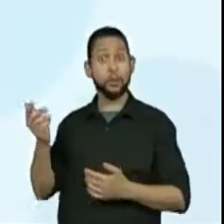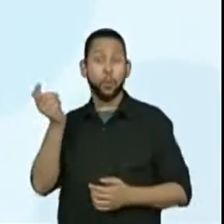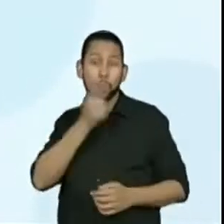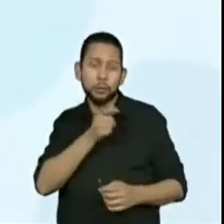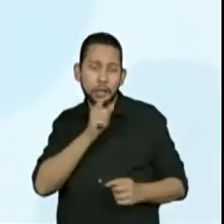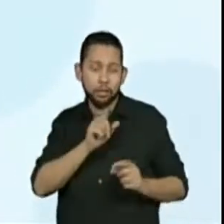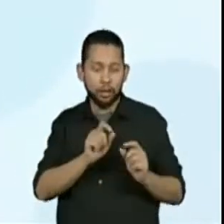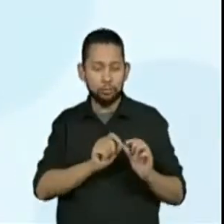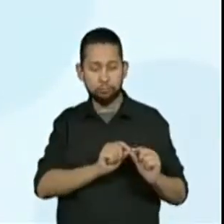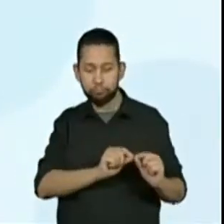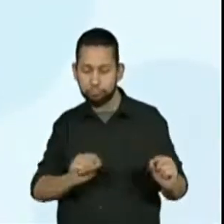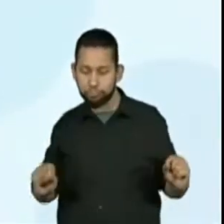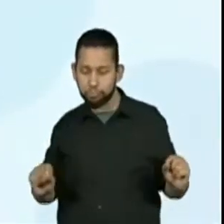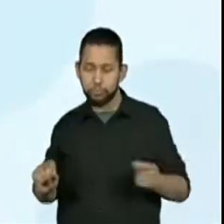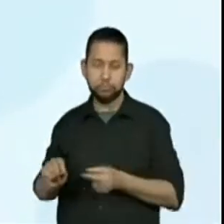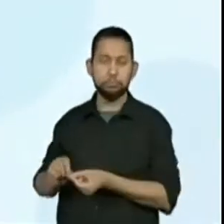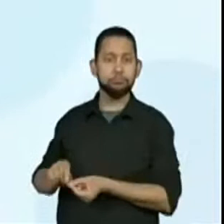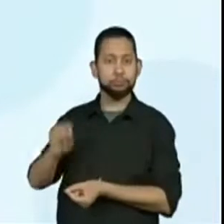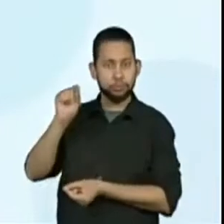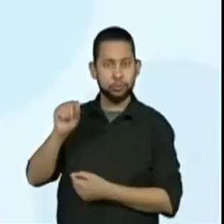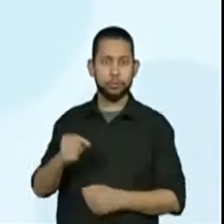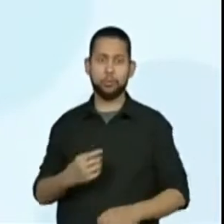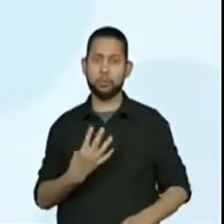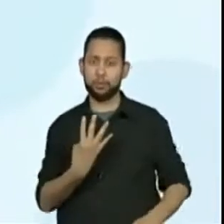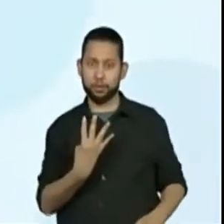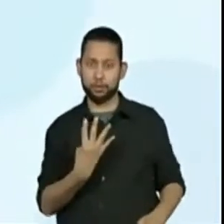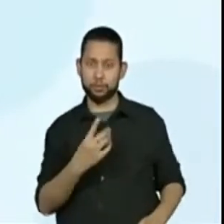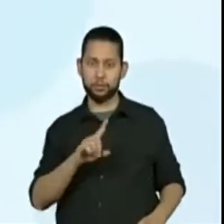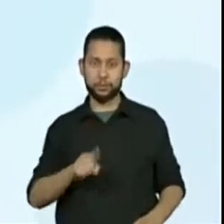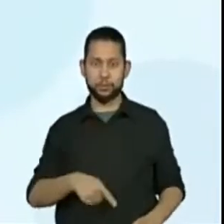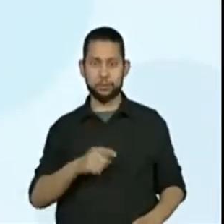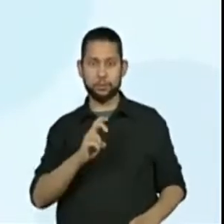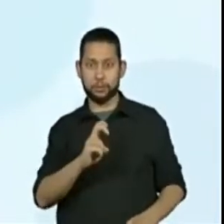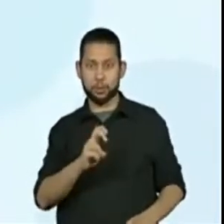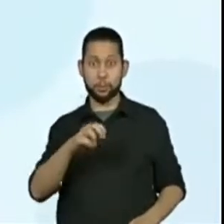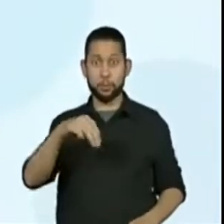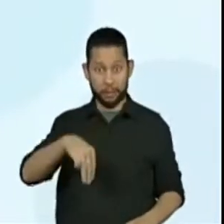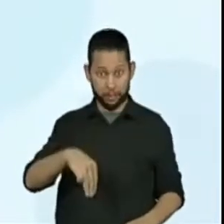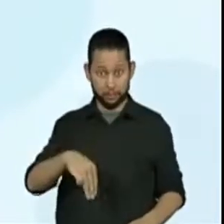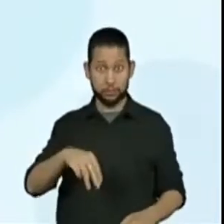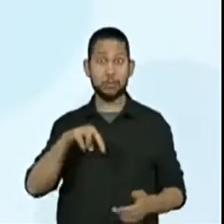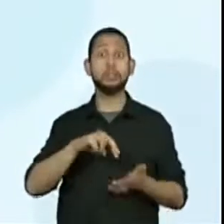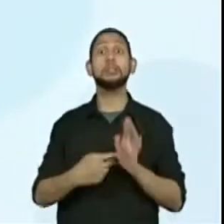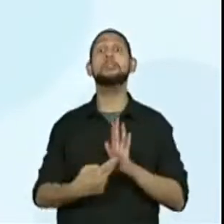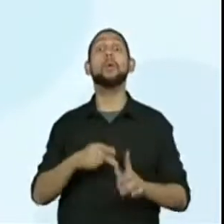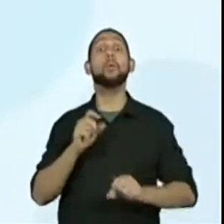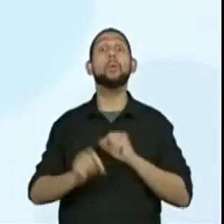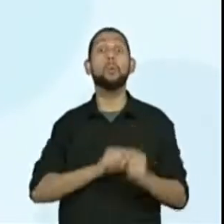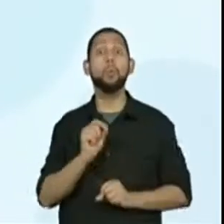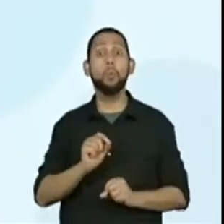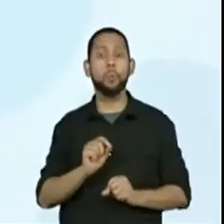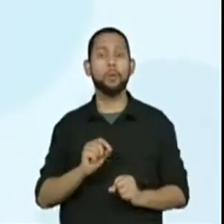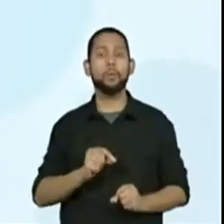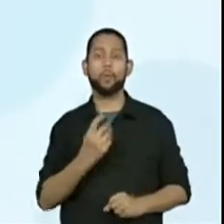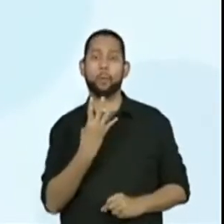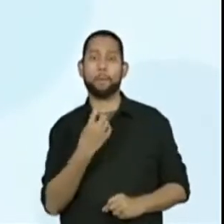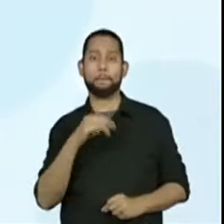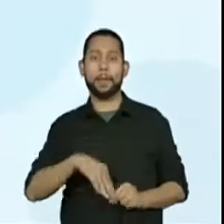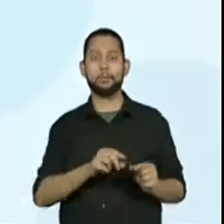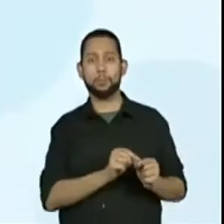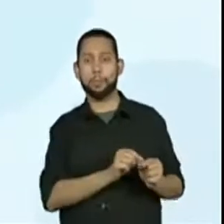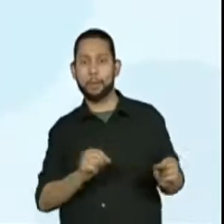de 4,5 metros, a gente usa o 4,5 e a denominação